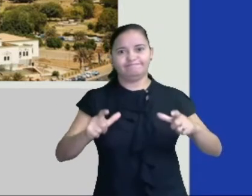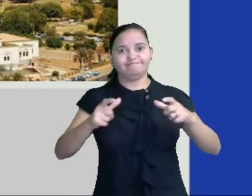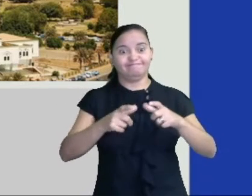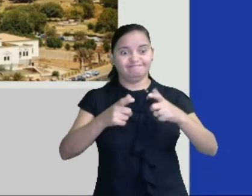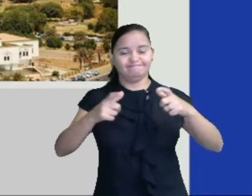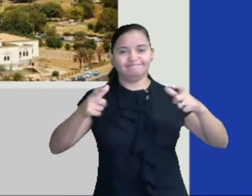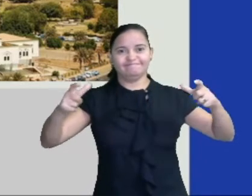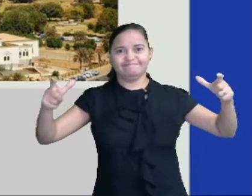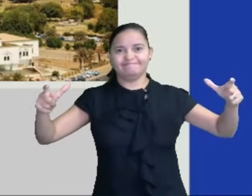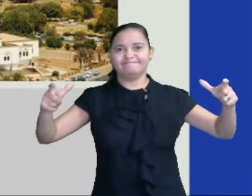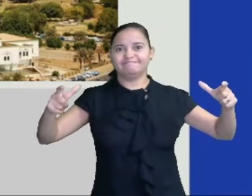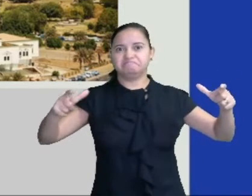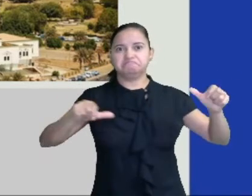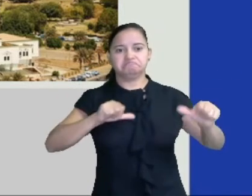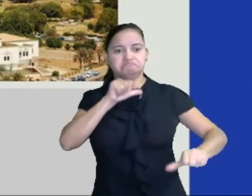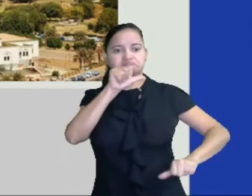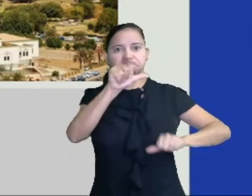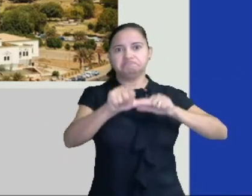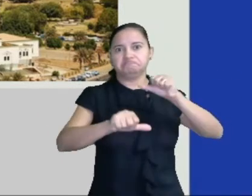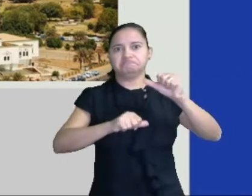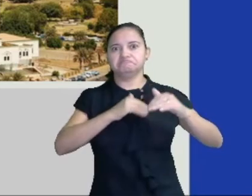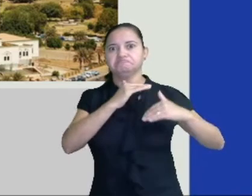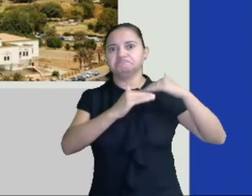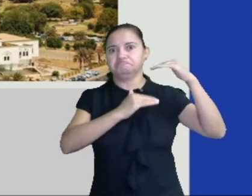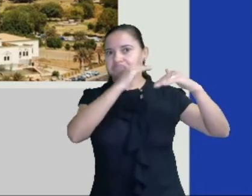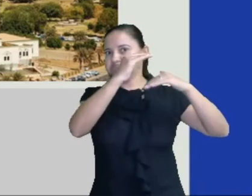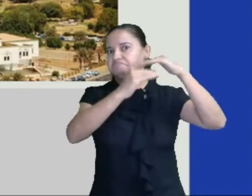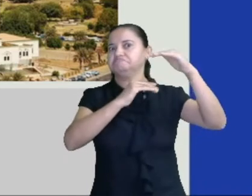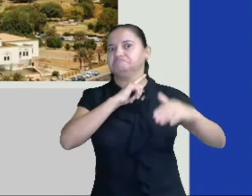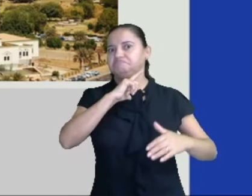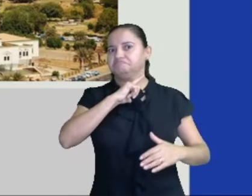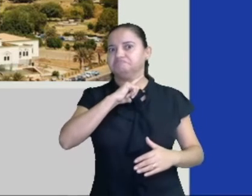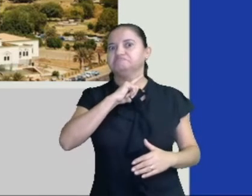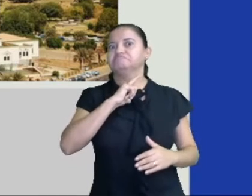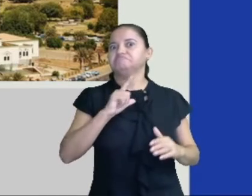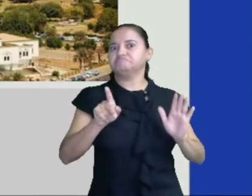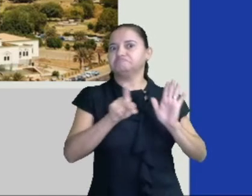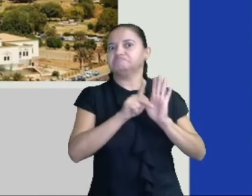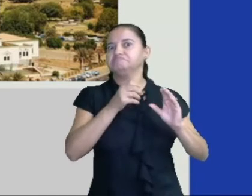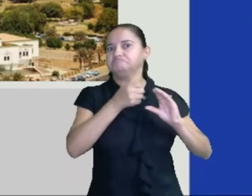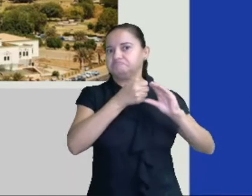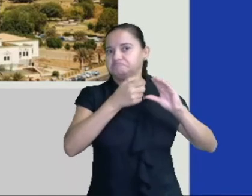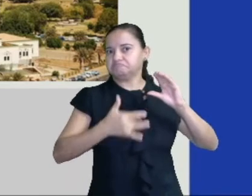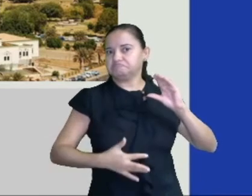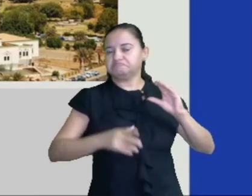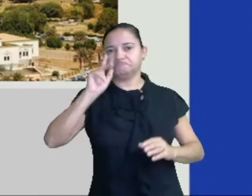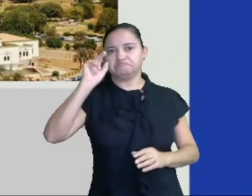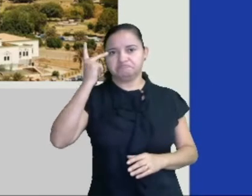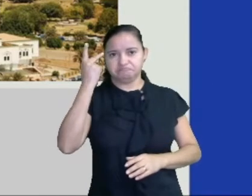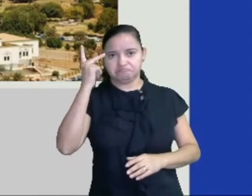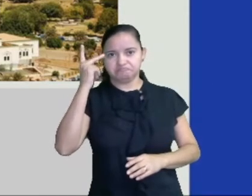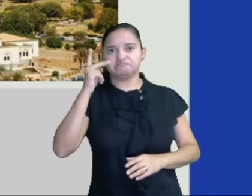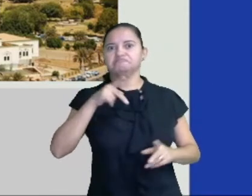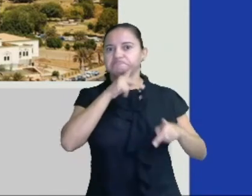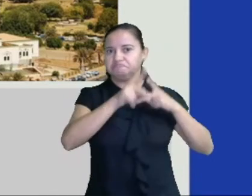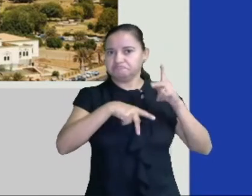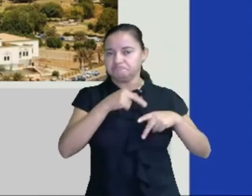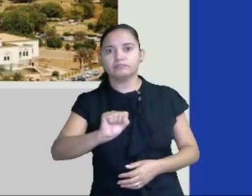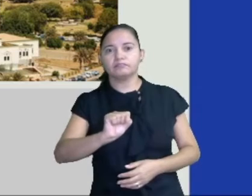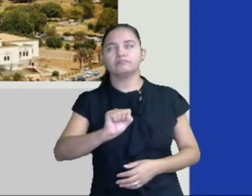capital do Egito. Então, observem como essa cidade, essa capital